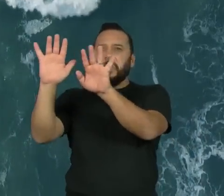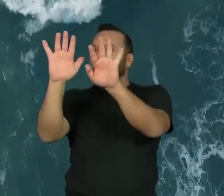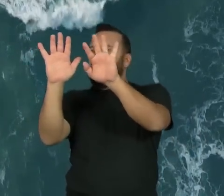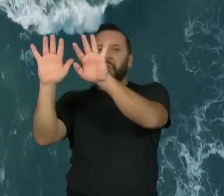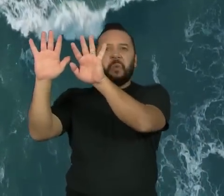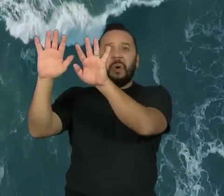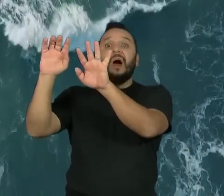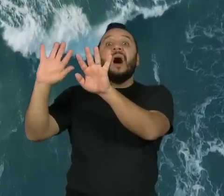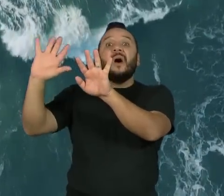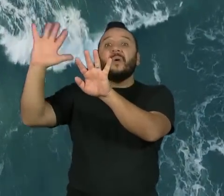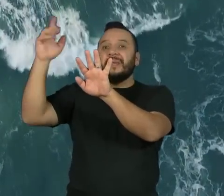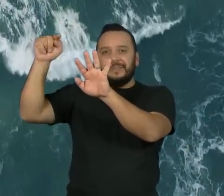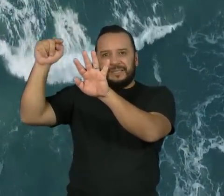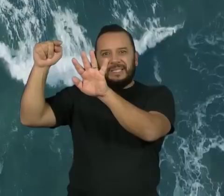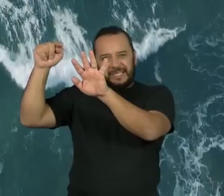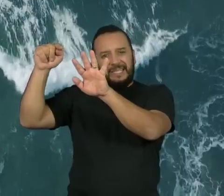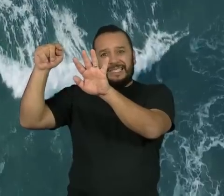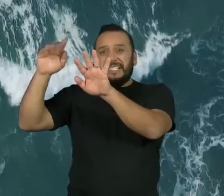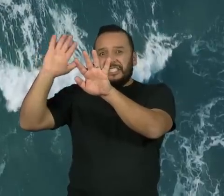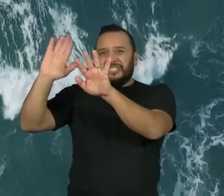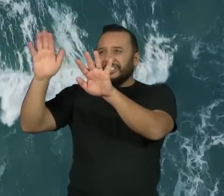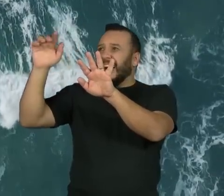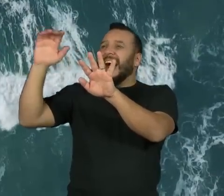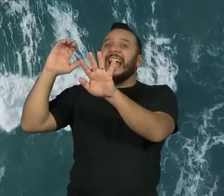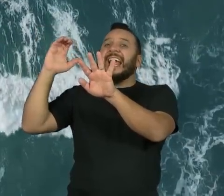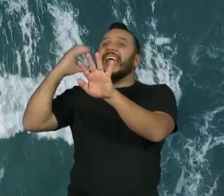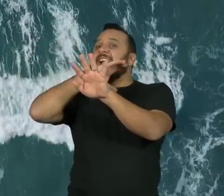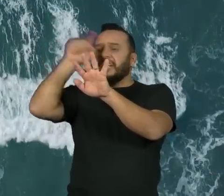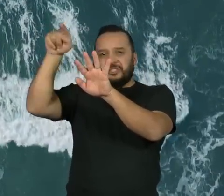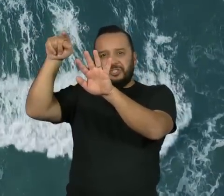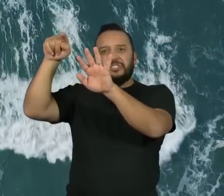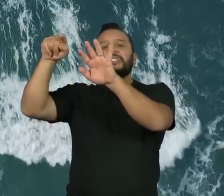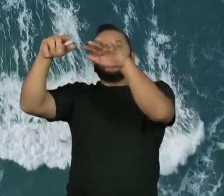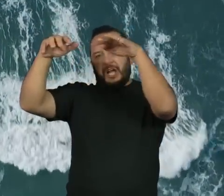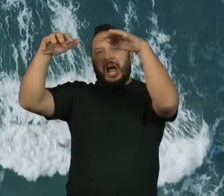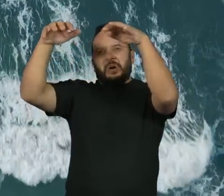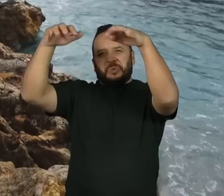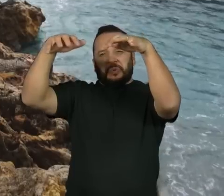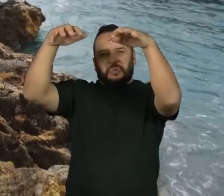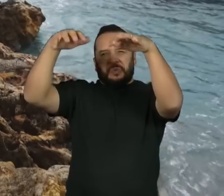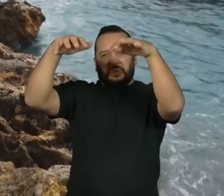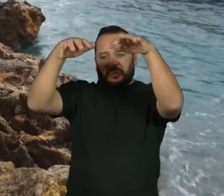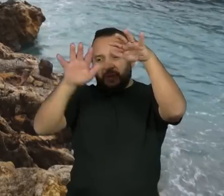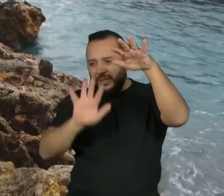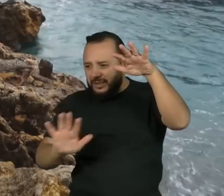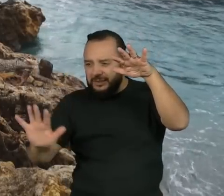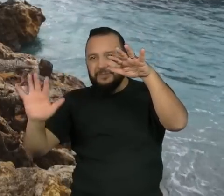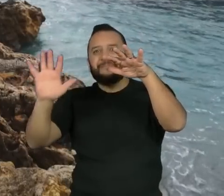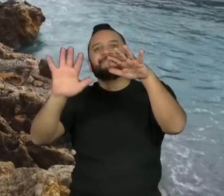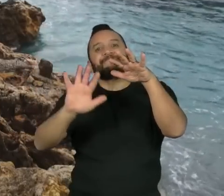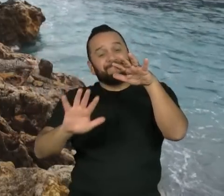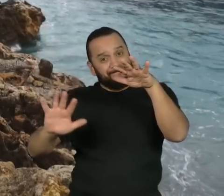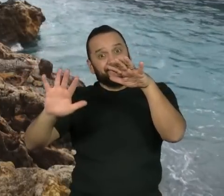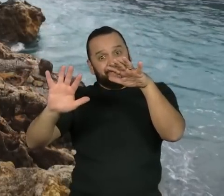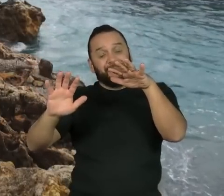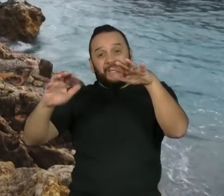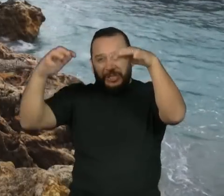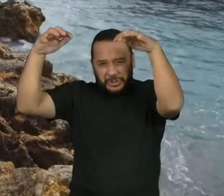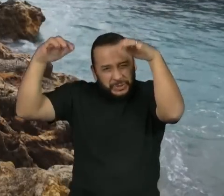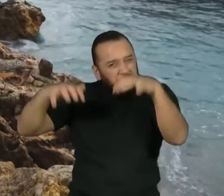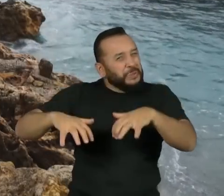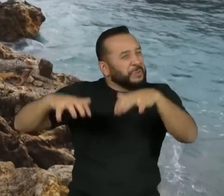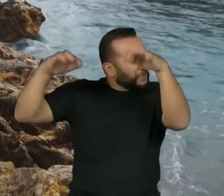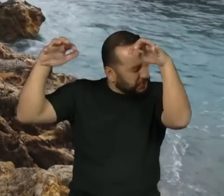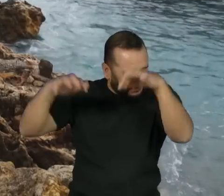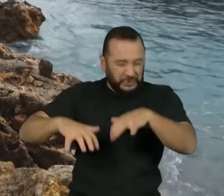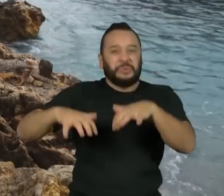a atmosfera também mais quente consegue acomodar mais vapor d'água. E então, as precipitações, as